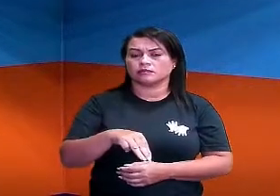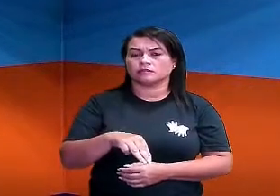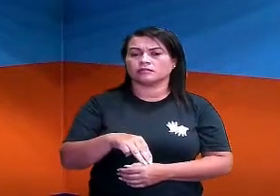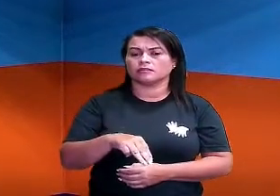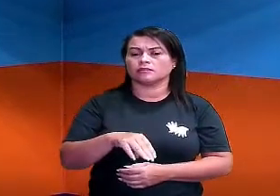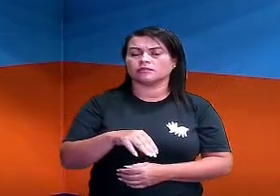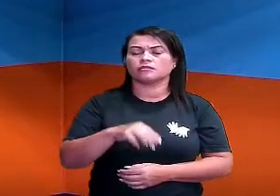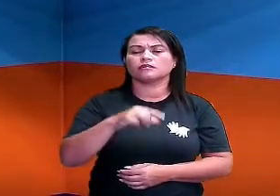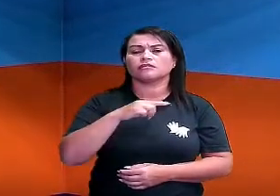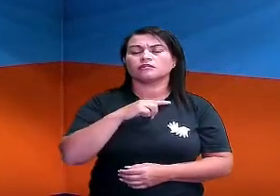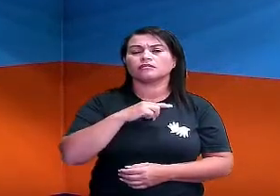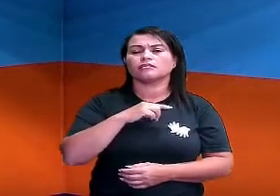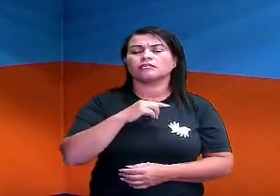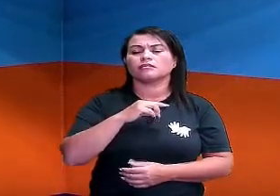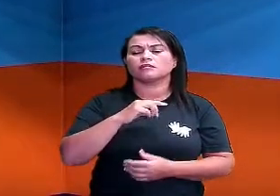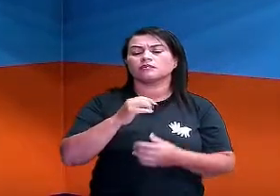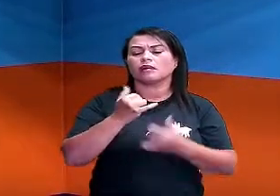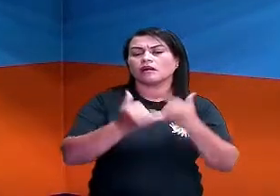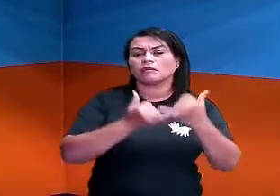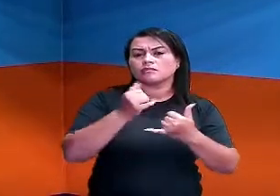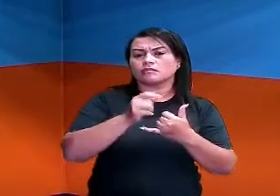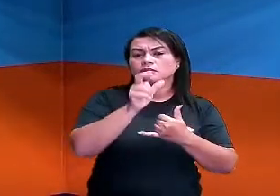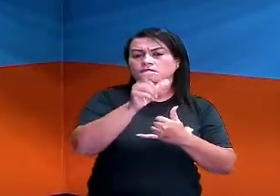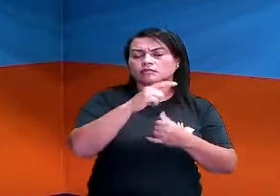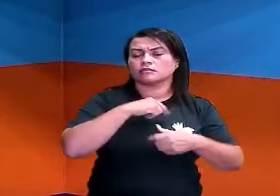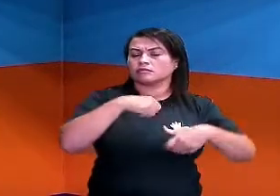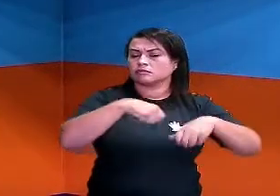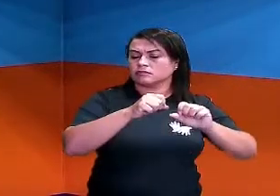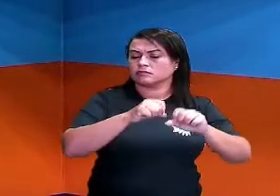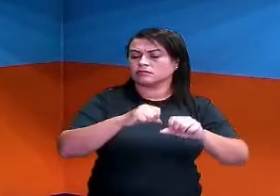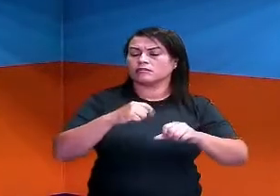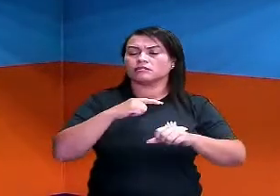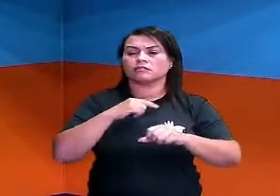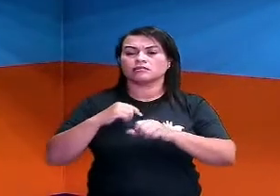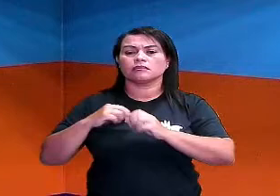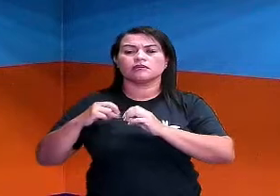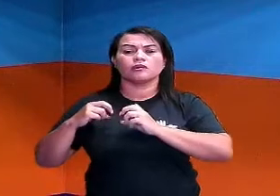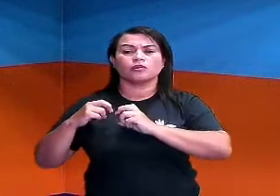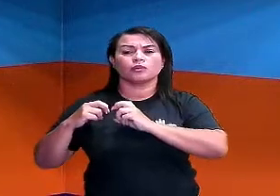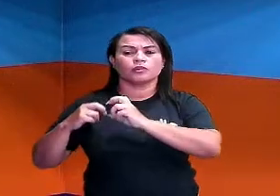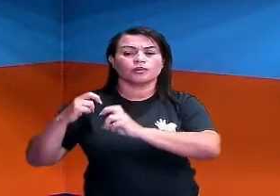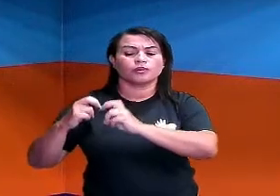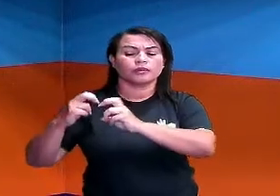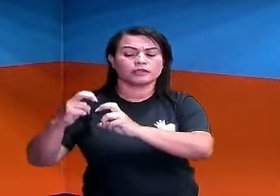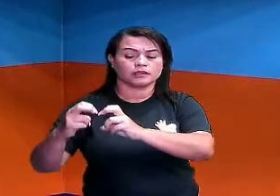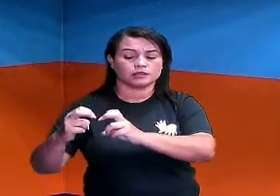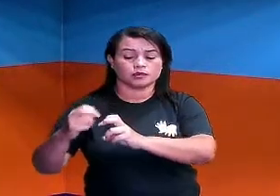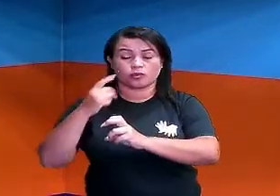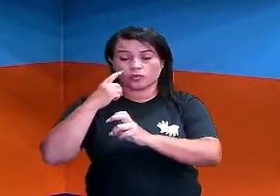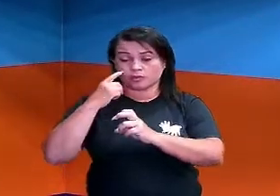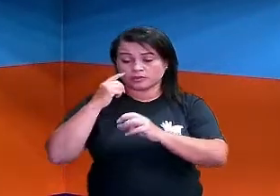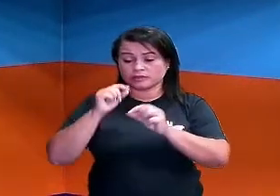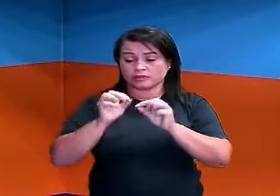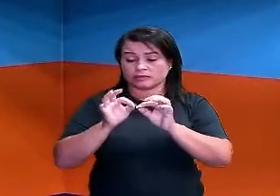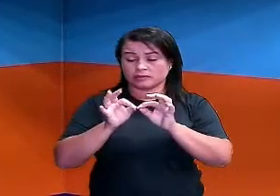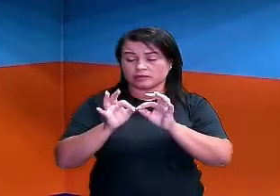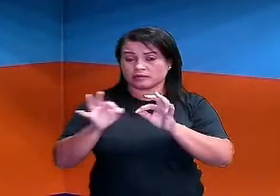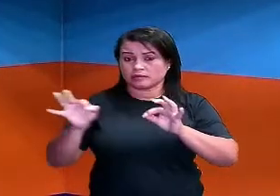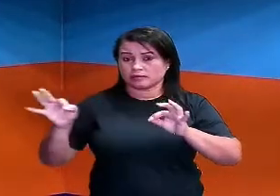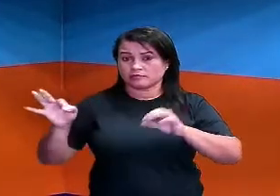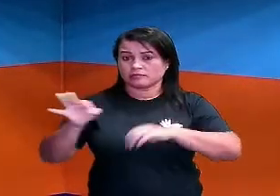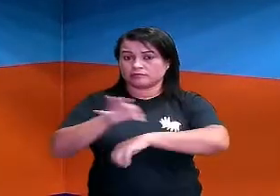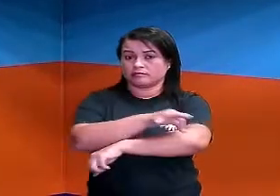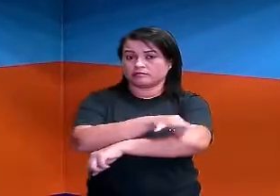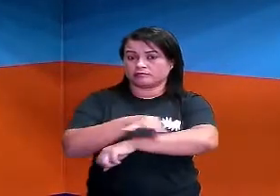ao comprimento de cada brinquedo. Então, aí eu tenho uma moto e um trenzinho. E embaixo eu tenho o segmento da régua aí, tá? Segmento de